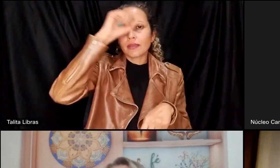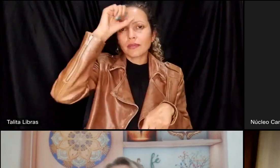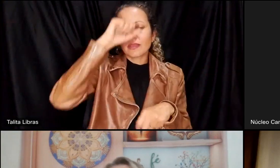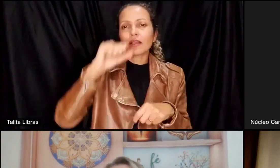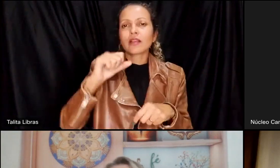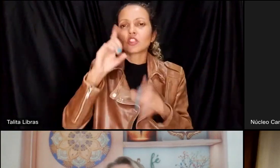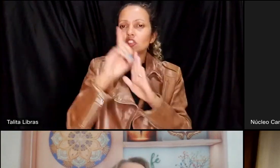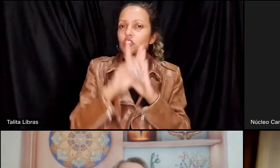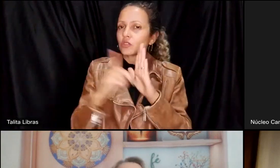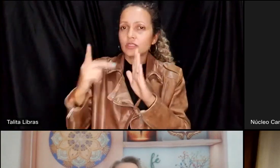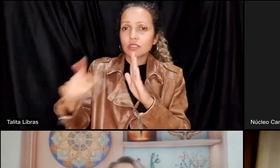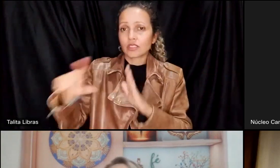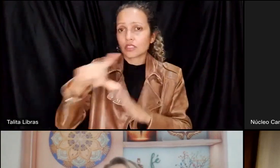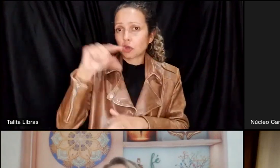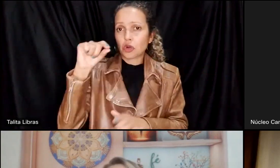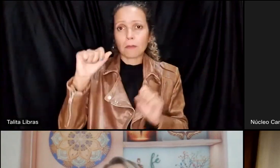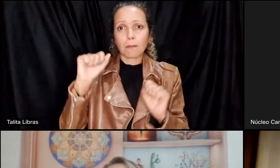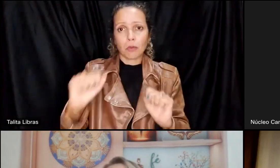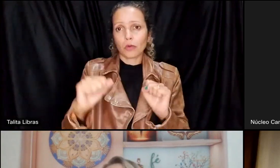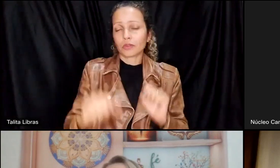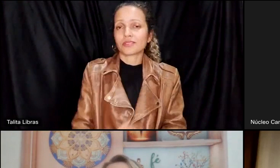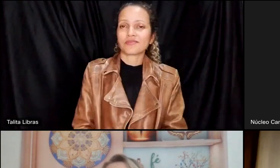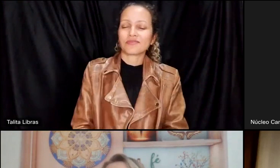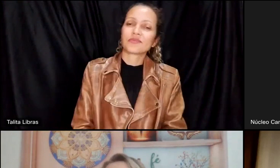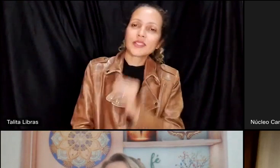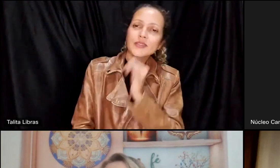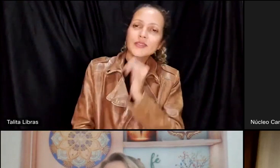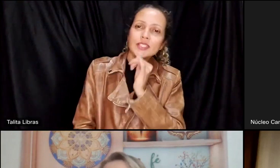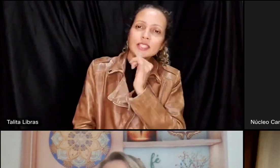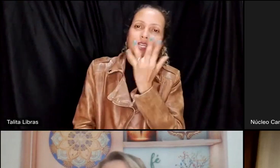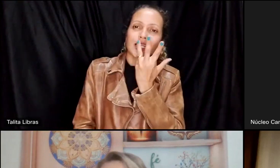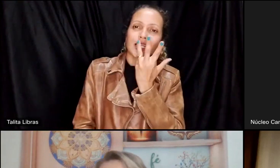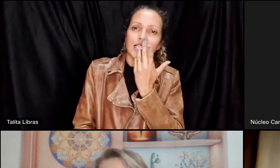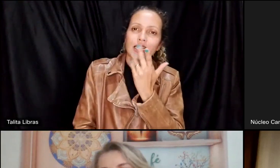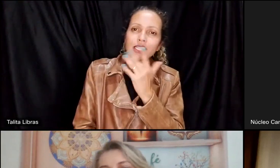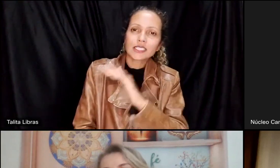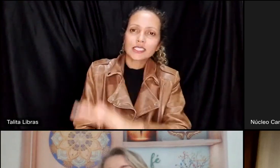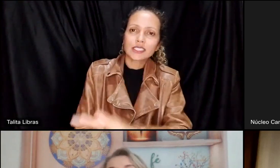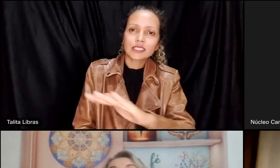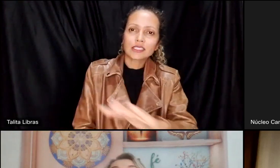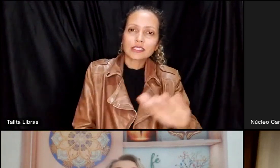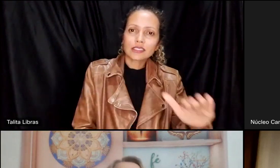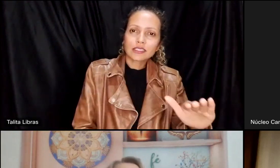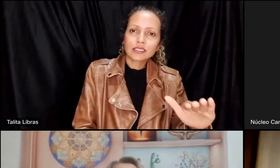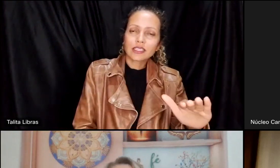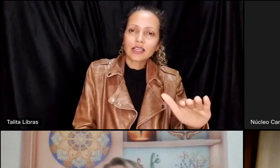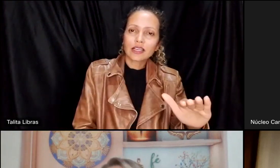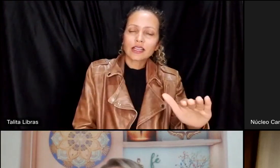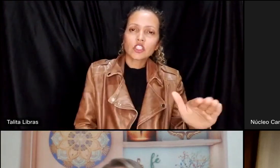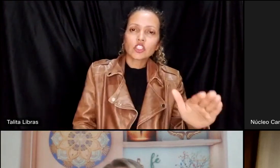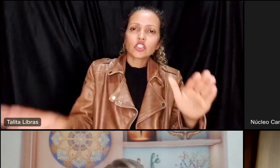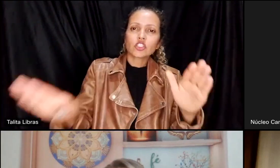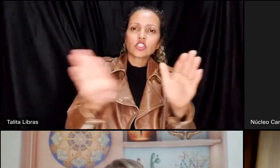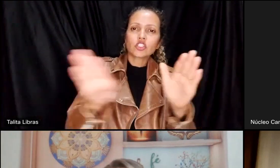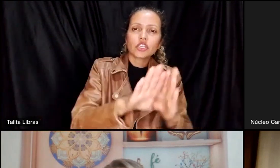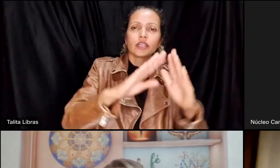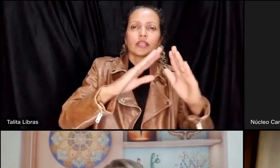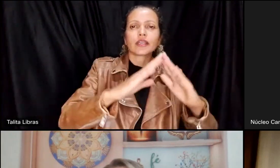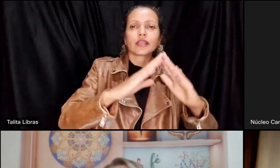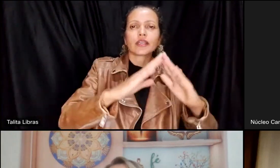teria que ter como primeira língua a Libras. E onde é oferecido isso?